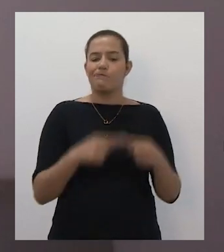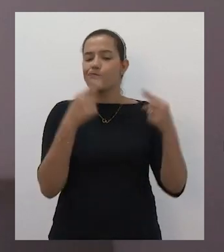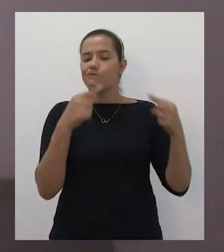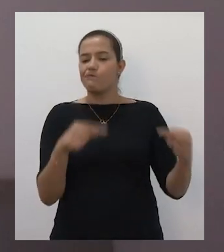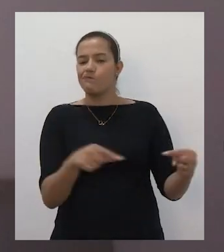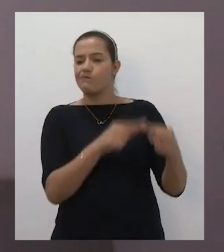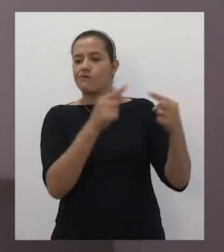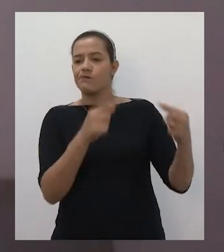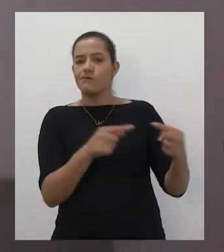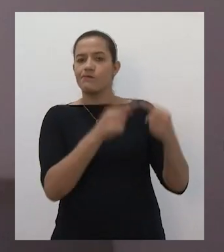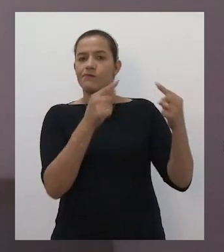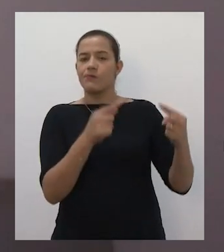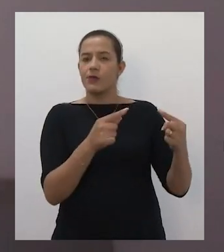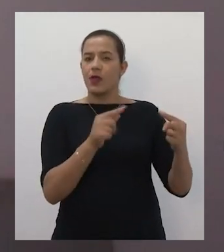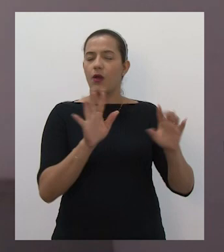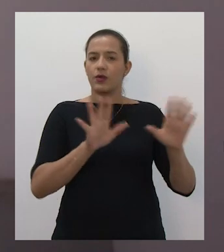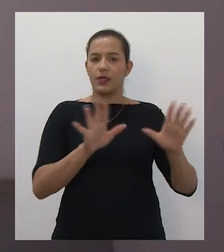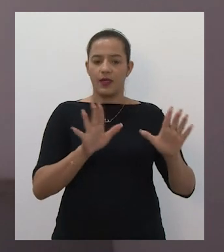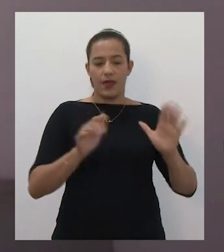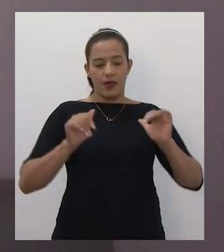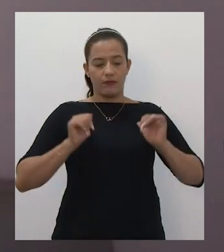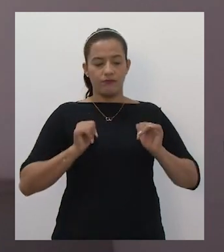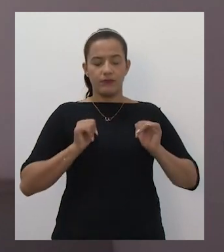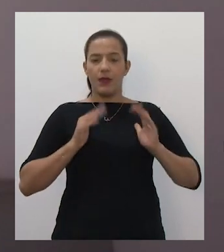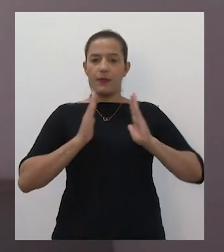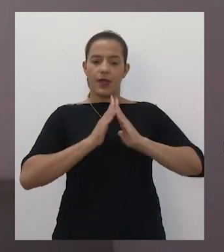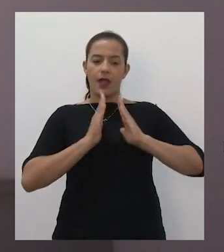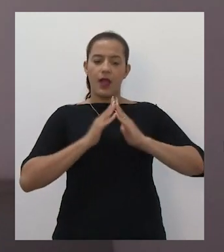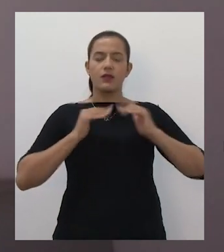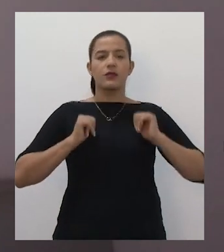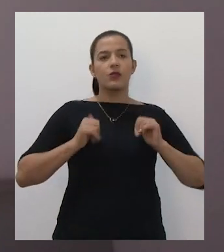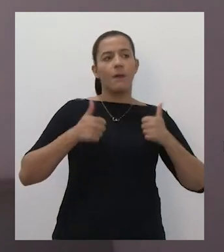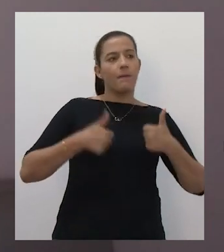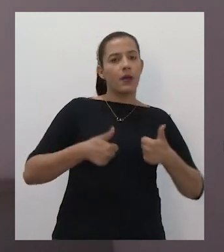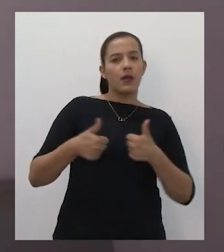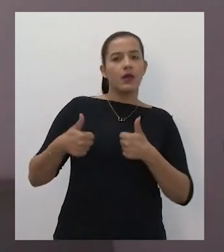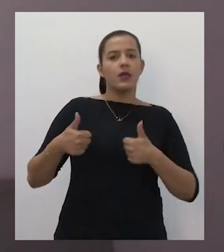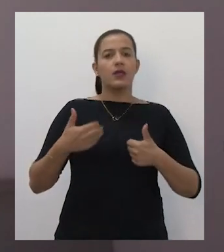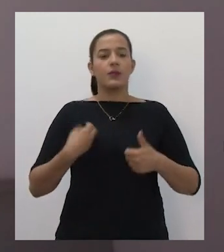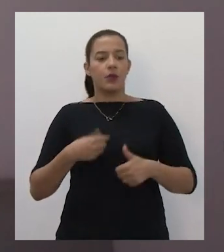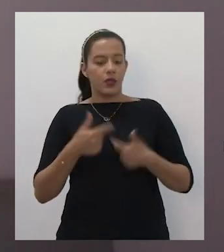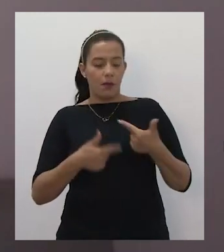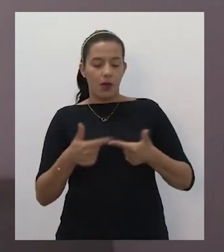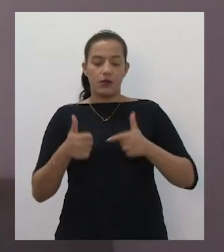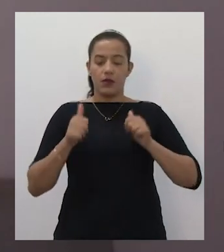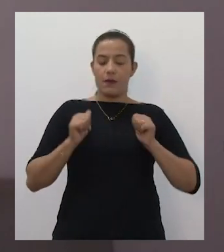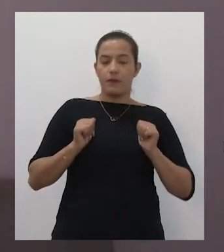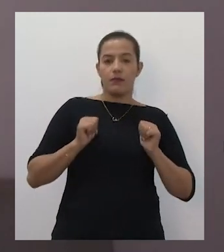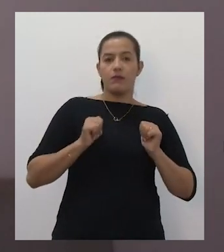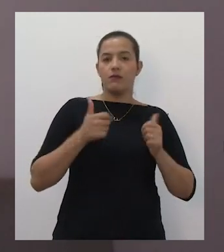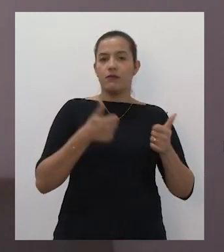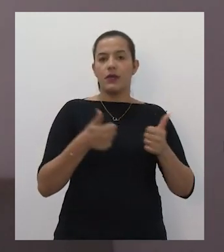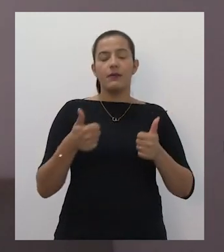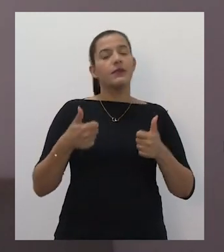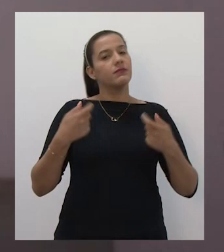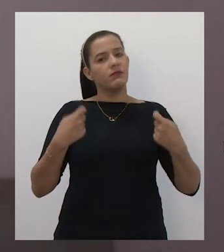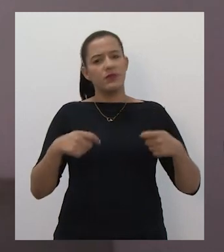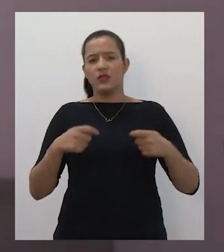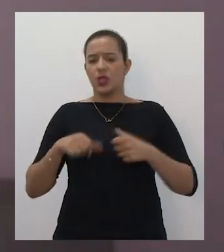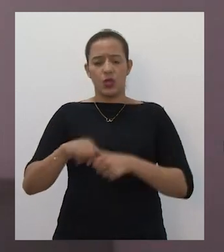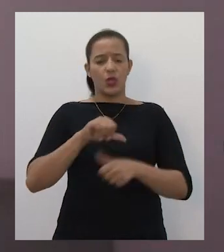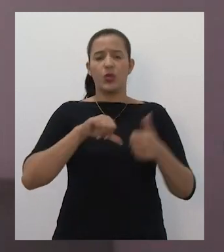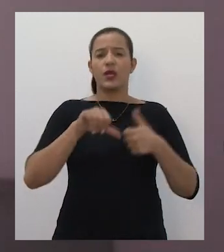ela realmente, sair da zona de conforto é complicado, mas a gente precisa sair dessa passividade